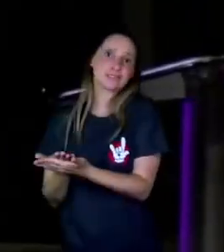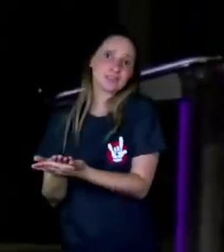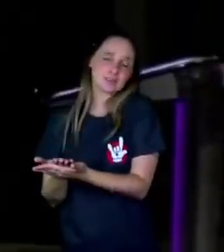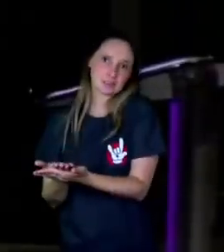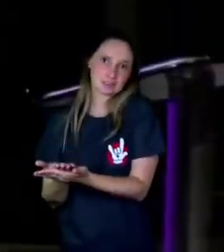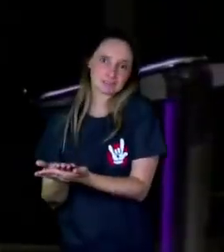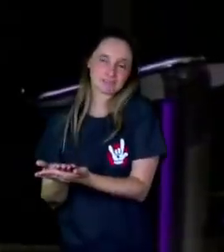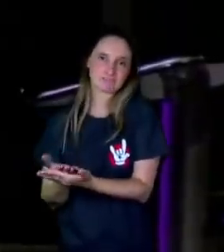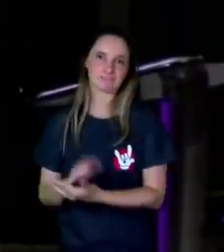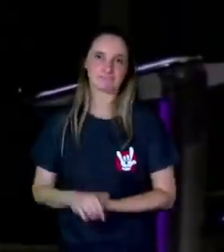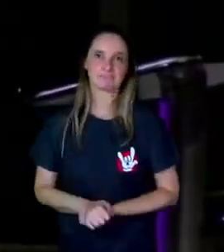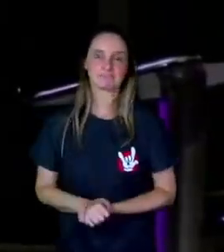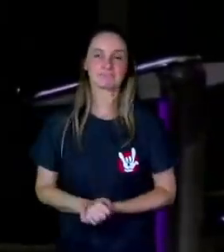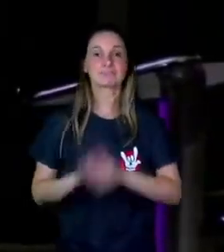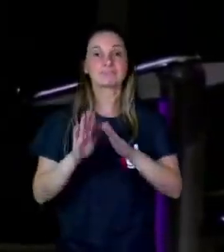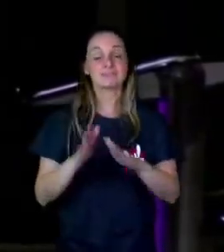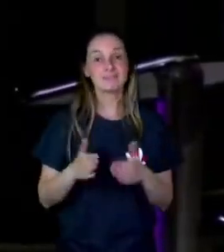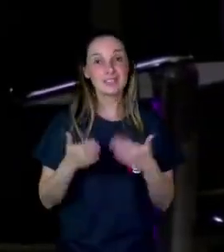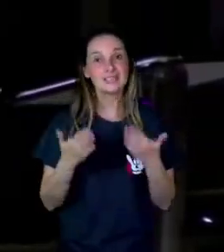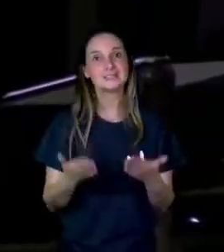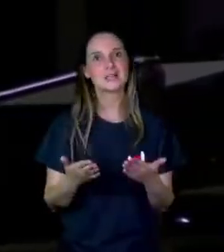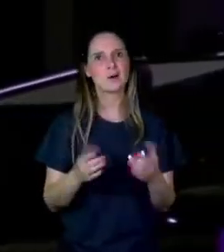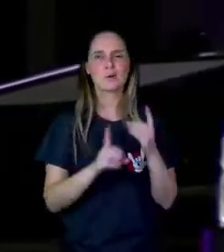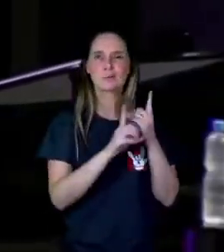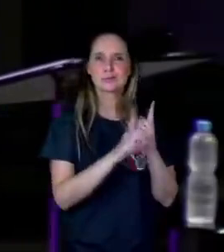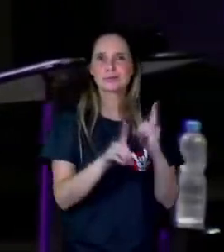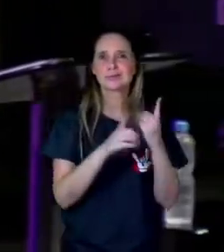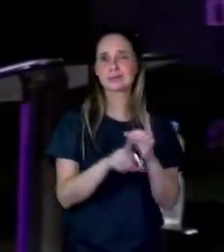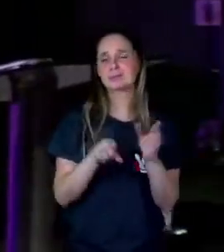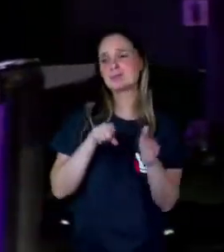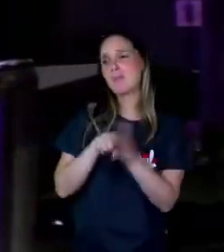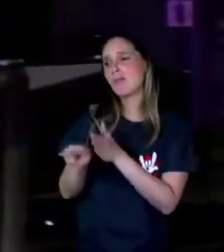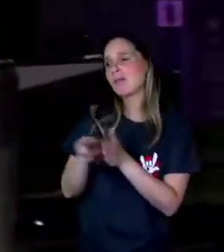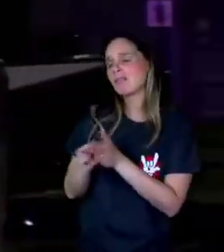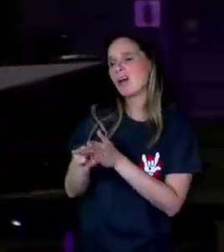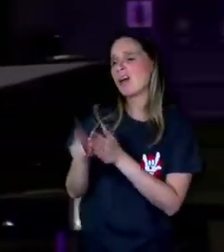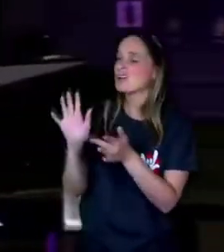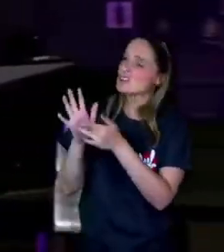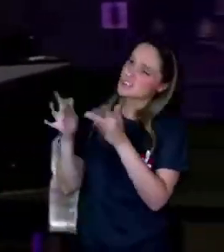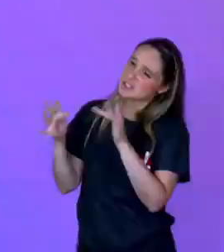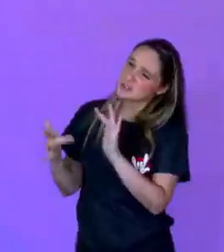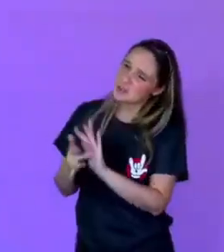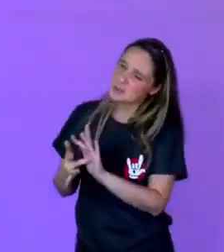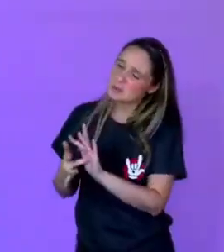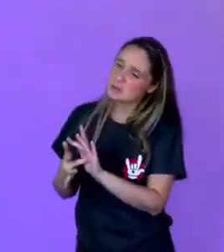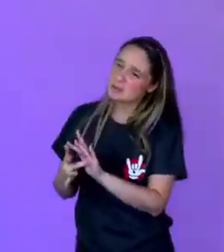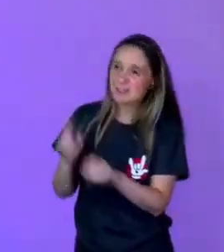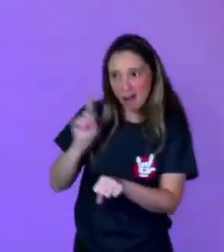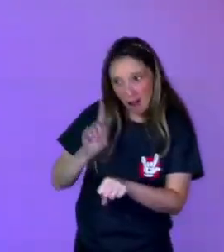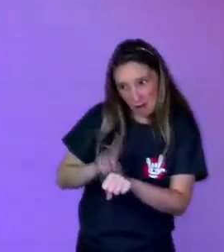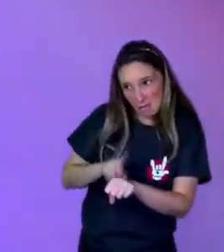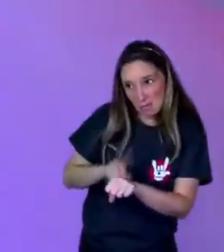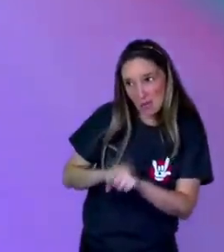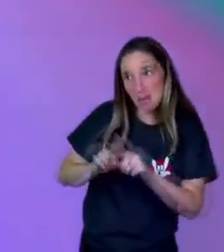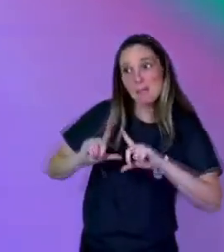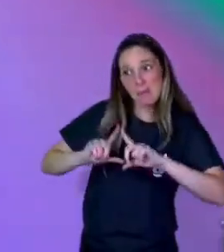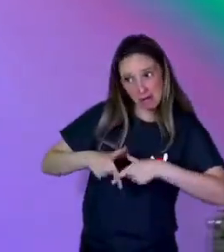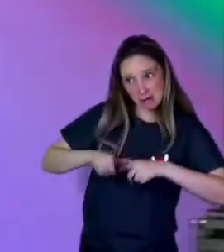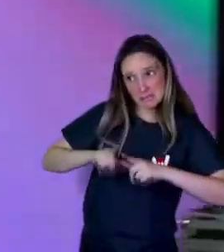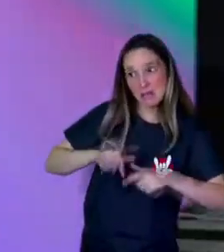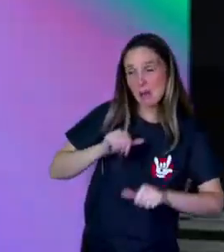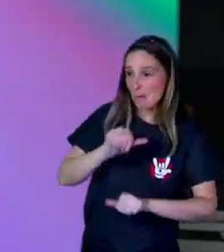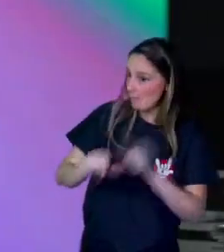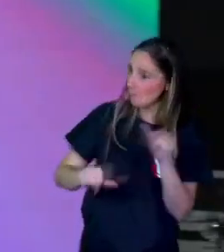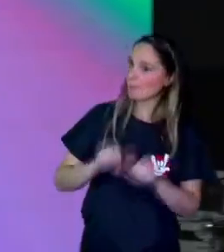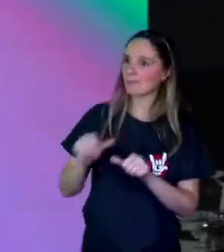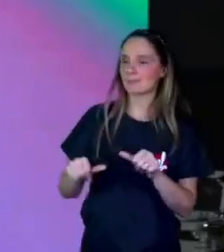tempo que o Senhor vai restaurar o reino de Israel. E sim, a restauração da justiça, de todas essas coisas, eu creio que elas